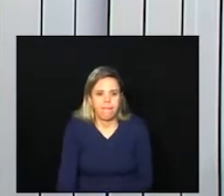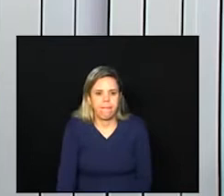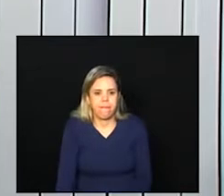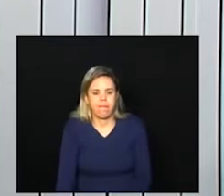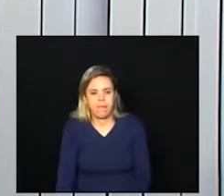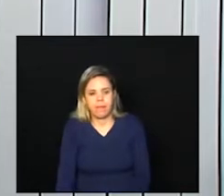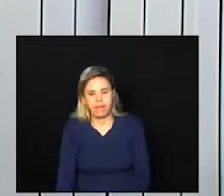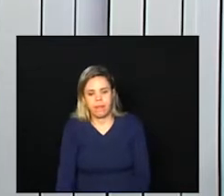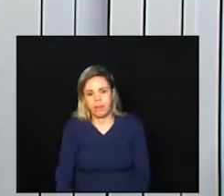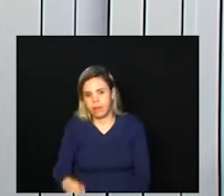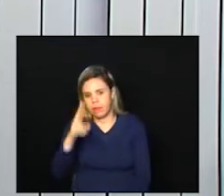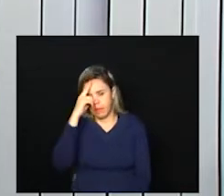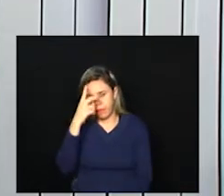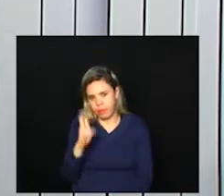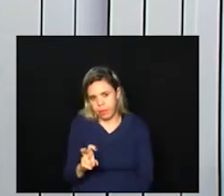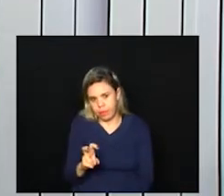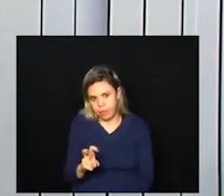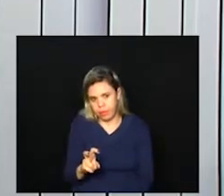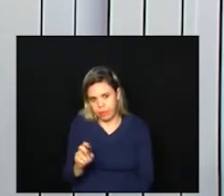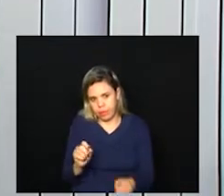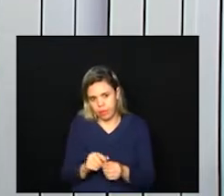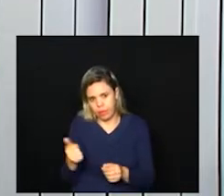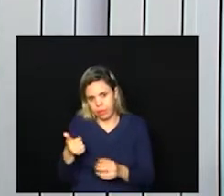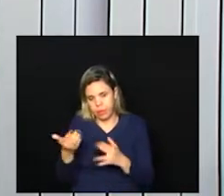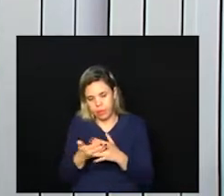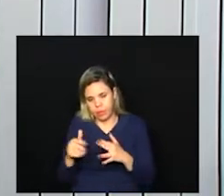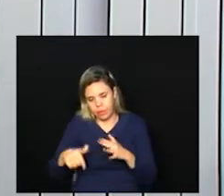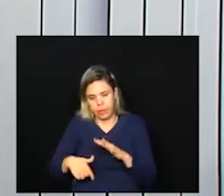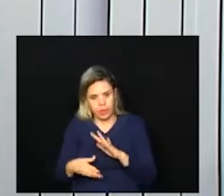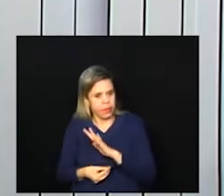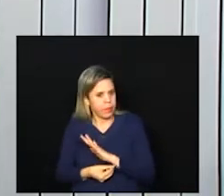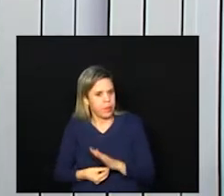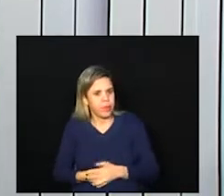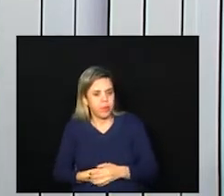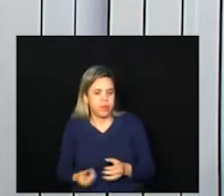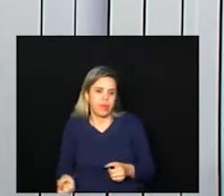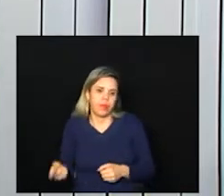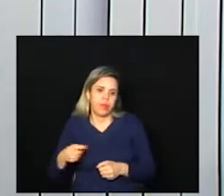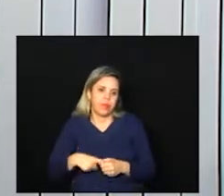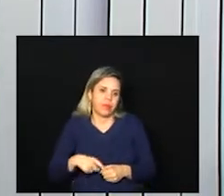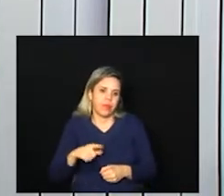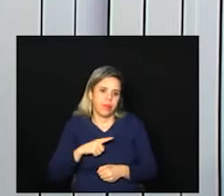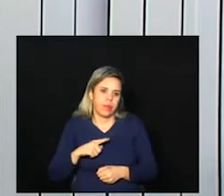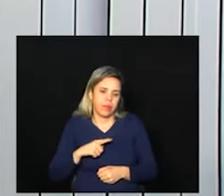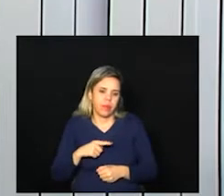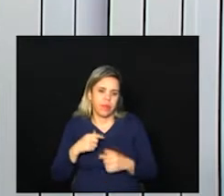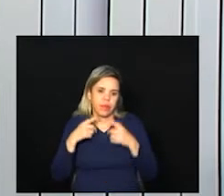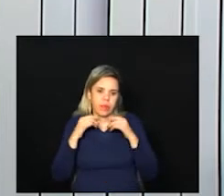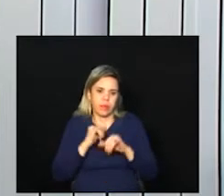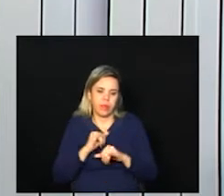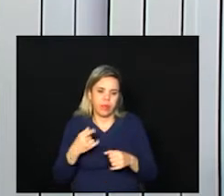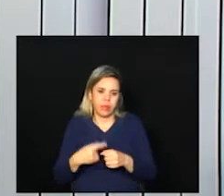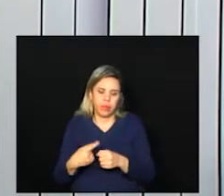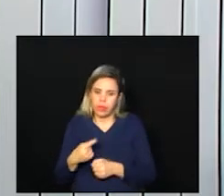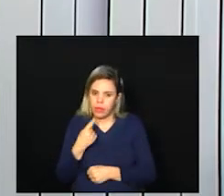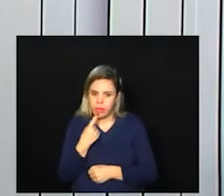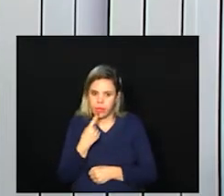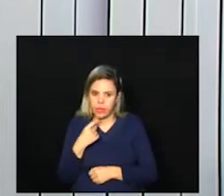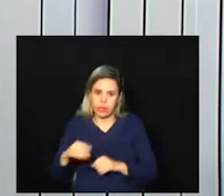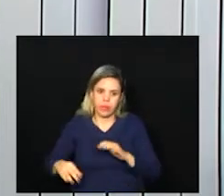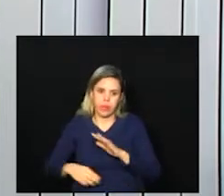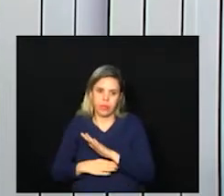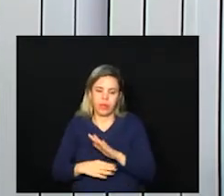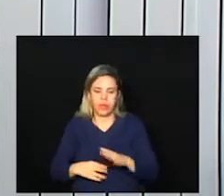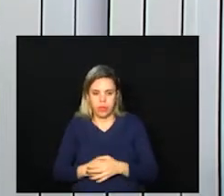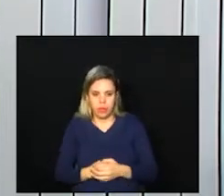cepat.campinas.sp.gov.br. 12:15 agora, vamos fazer o primeiro intervalo aqui no Câmara Total. Na volta tem as notícias da metrópole de Campinas,